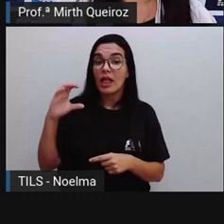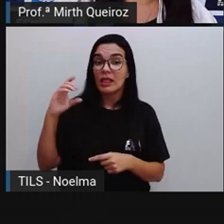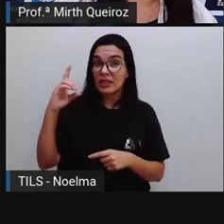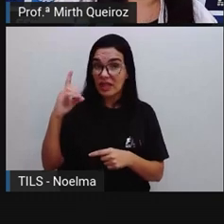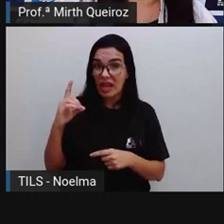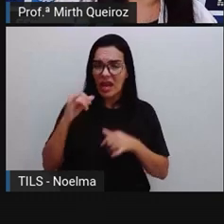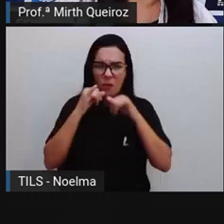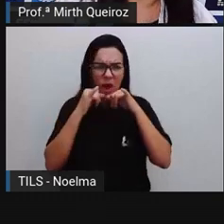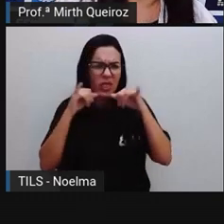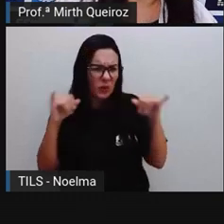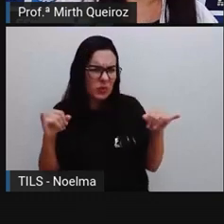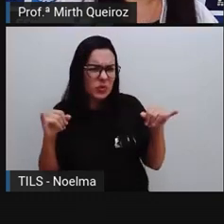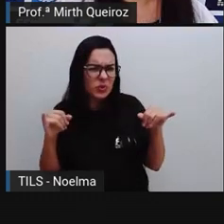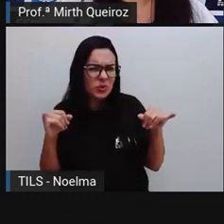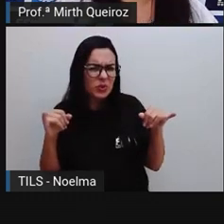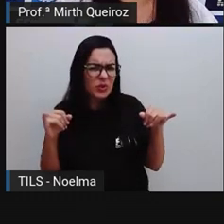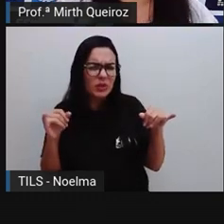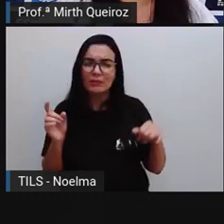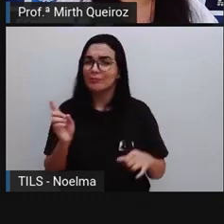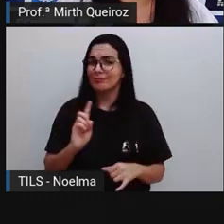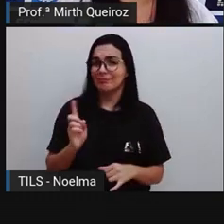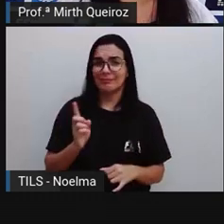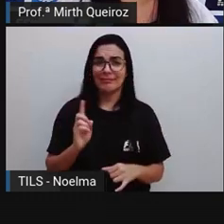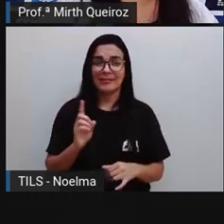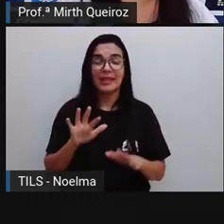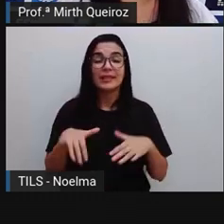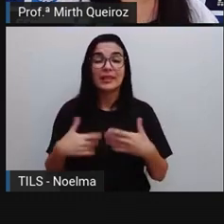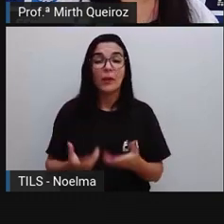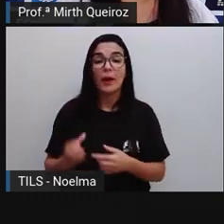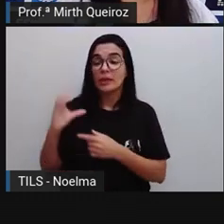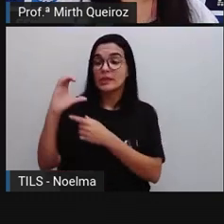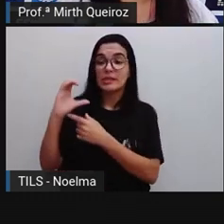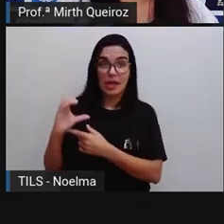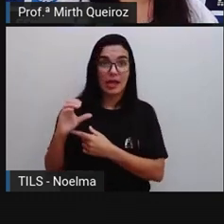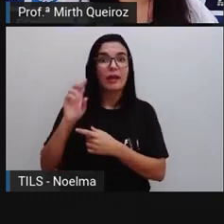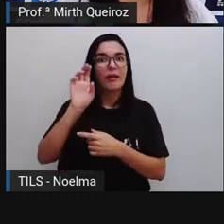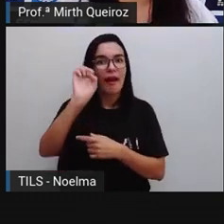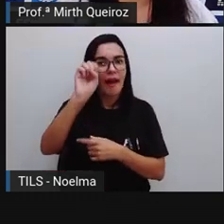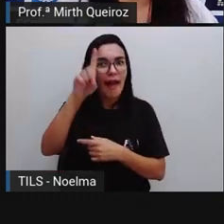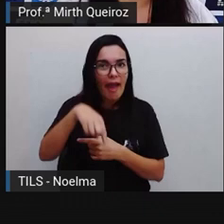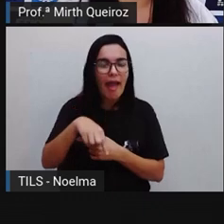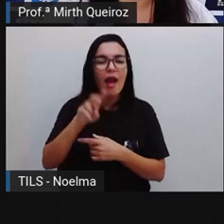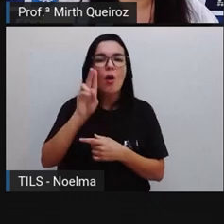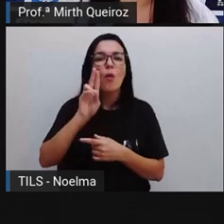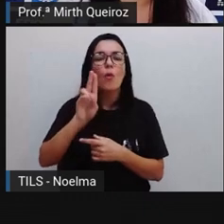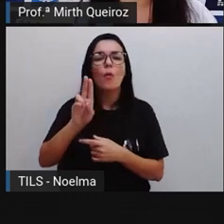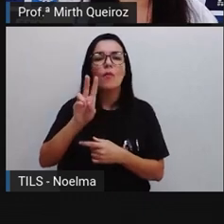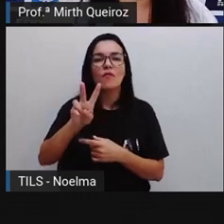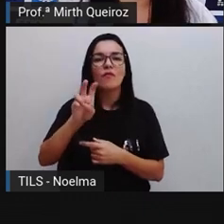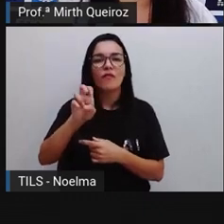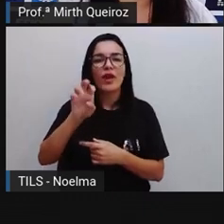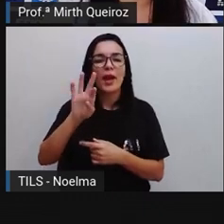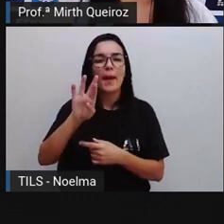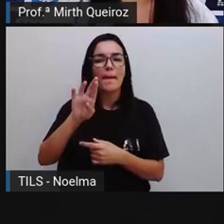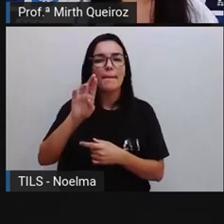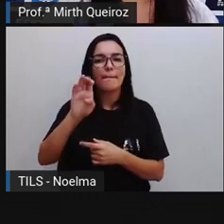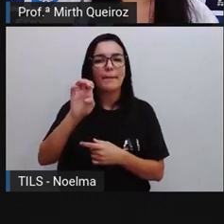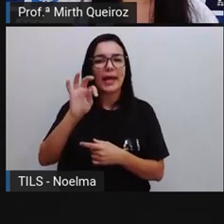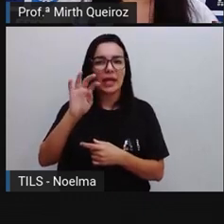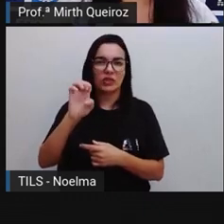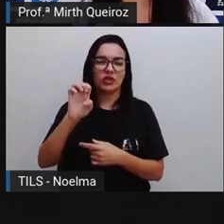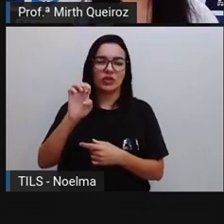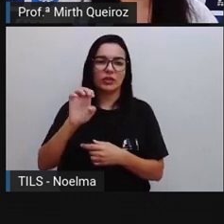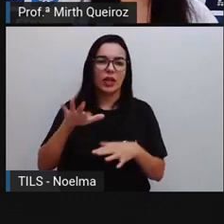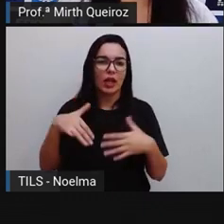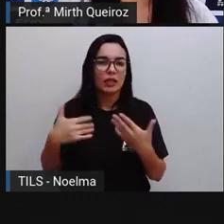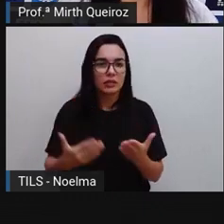um anúncio? Não. Ele é o quê? Ele é um verbete, ele é um verbete, né? Então,